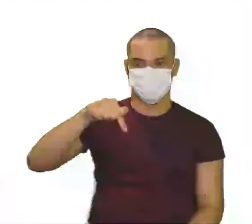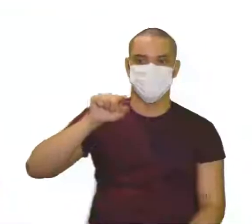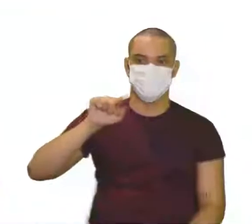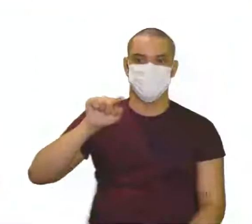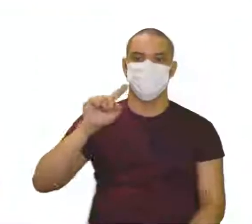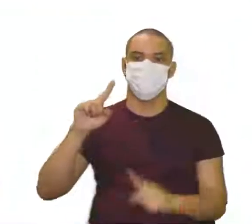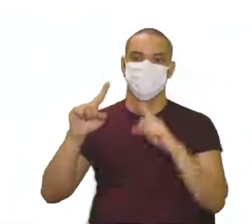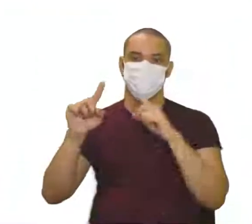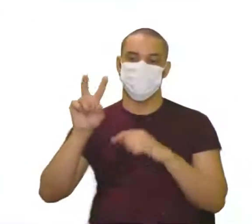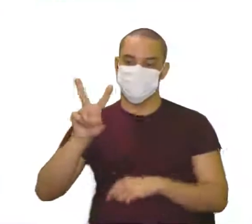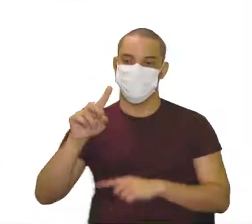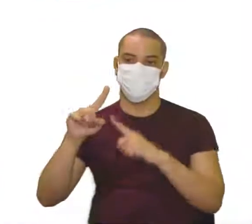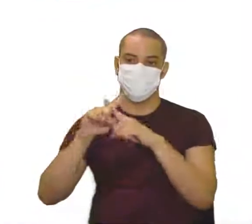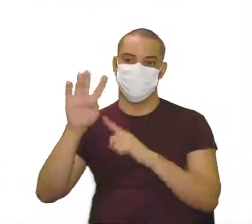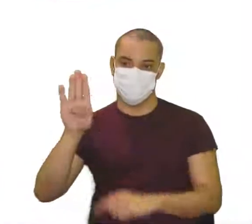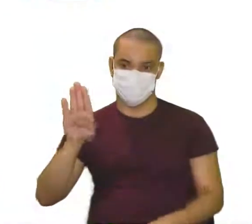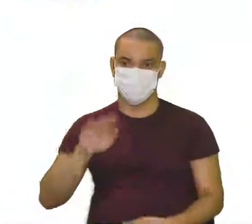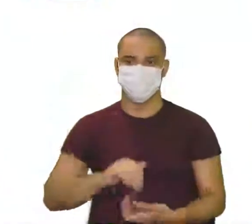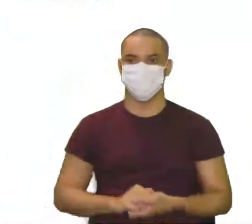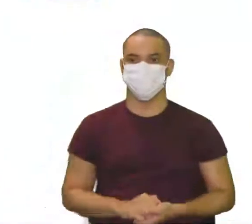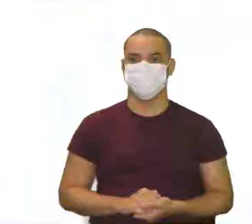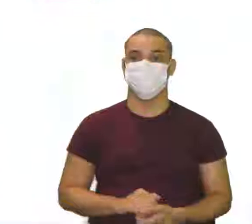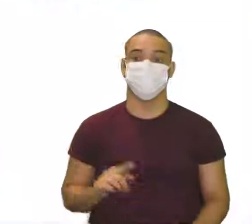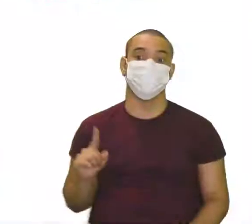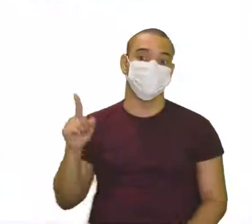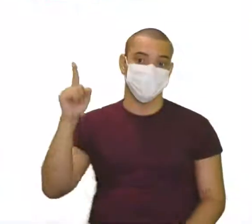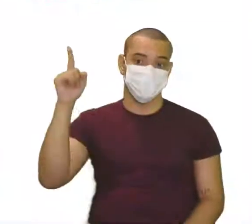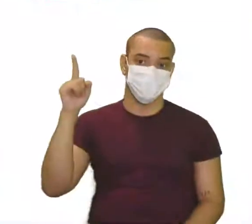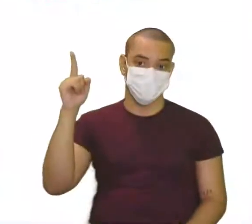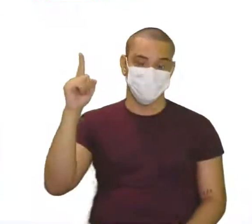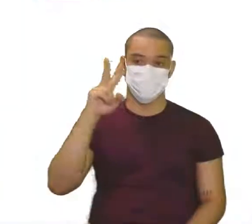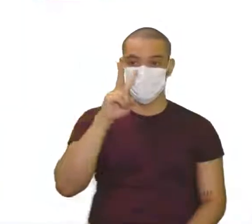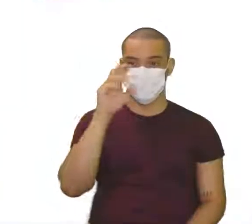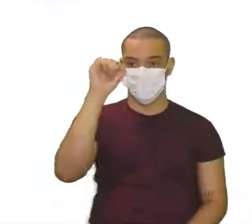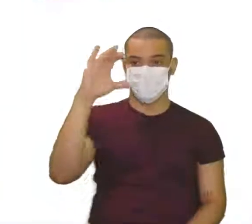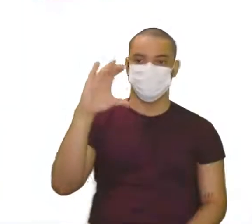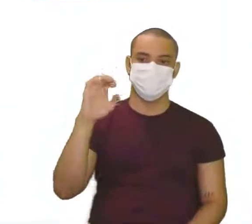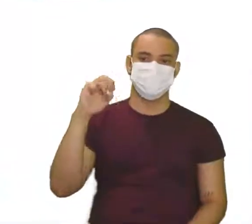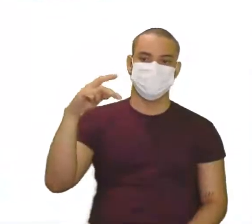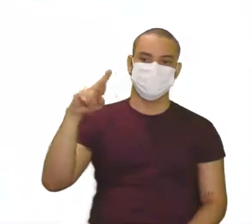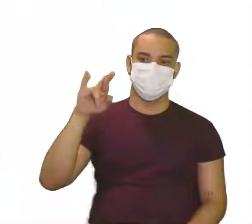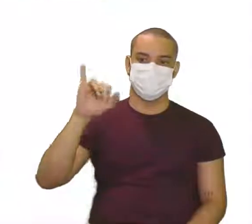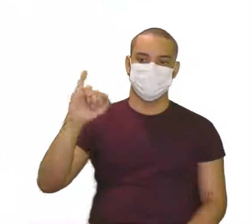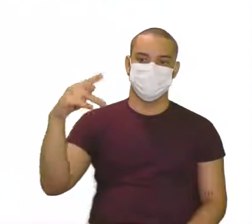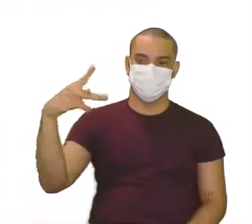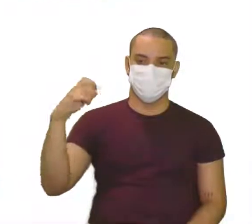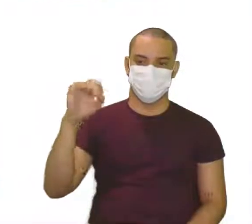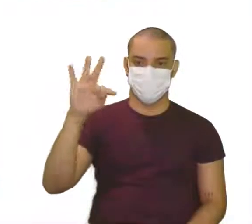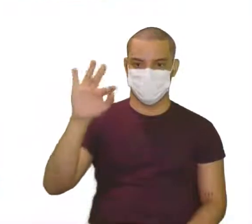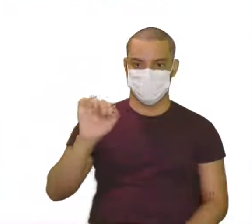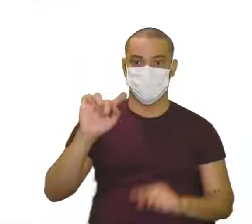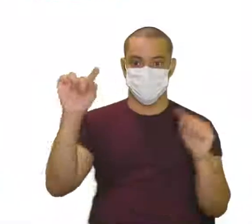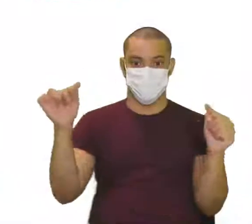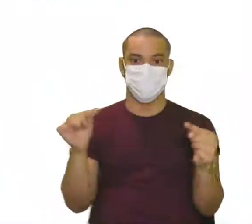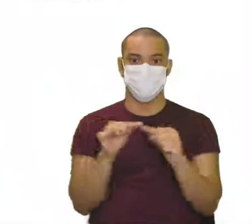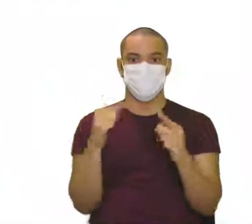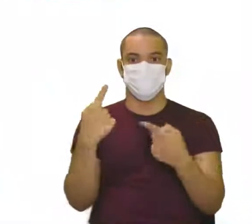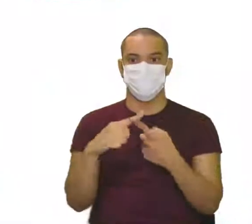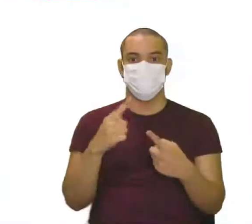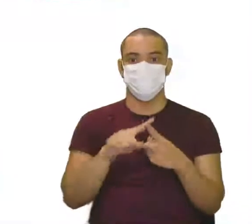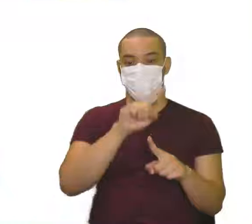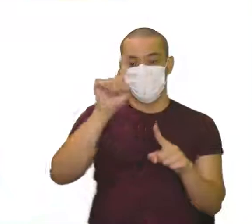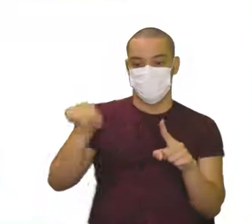E aqui, só para a gente lembrar, é a força centrípeta, né? Que nós temos aqui uma combinação, porque isso aqui está em